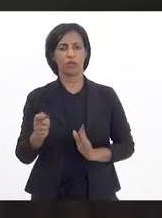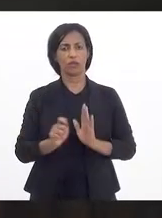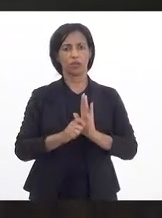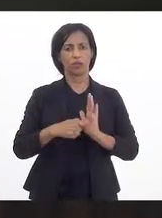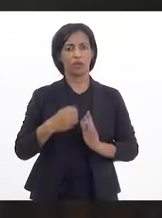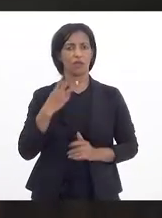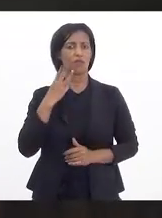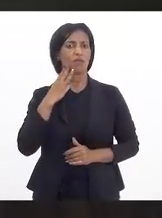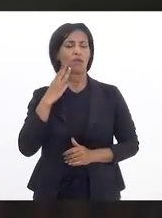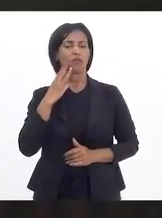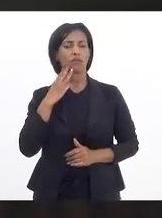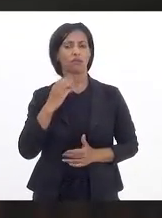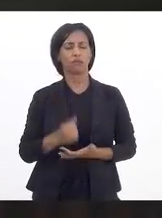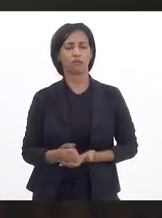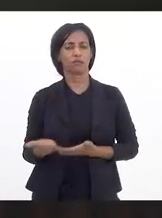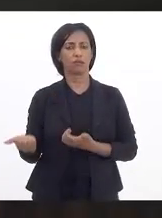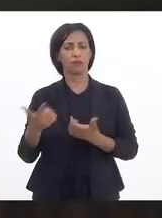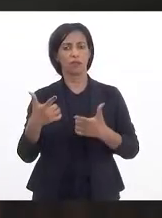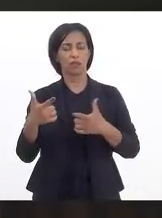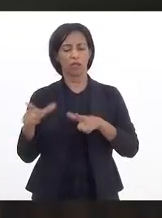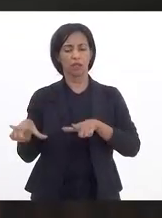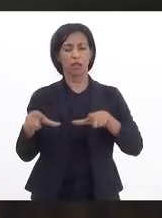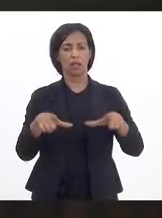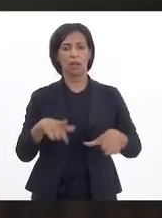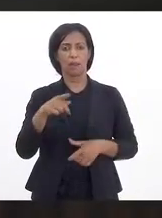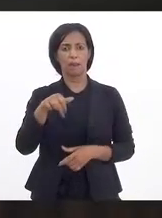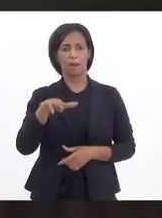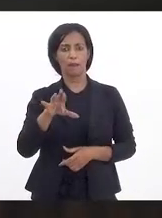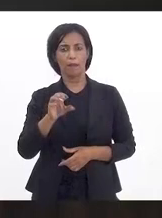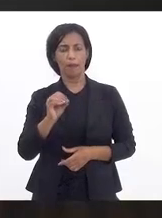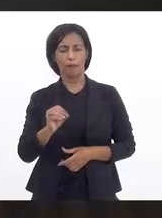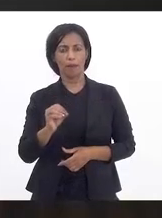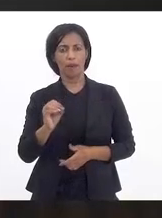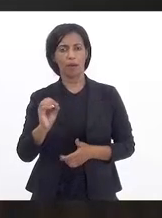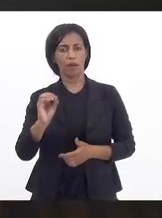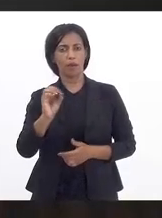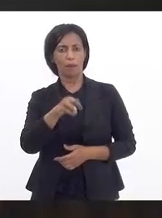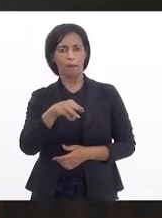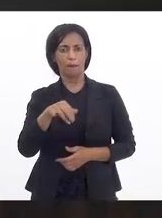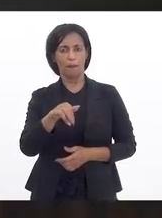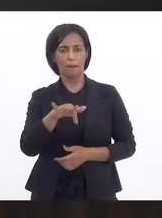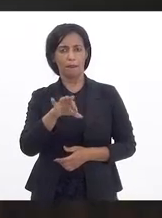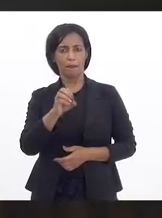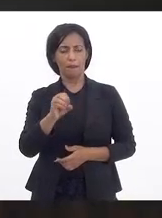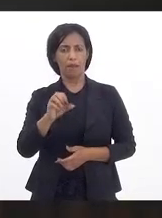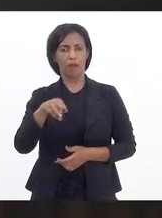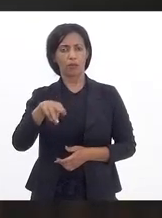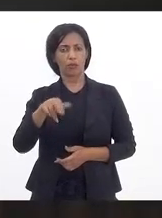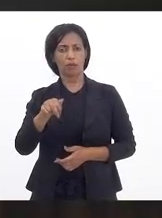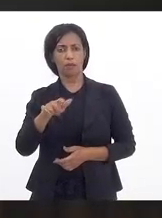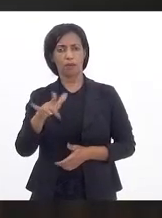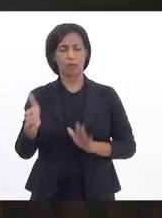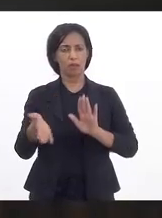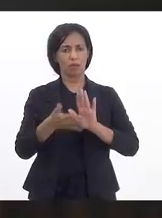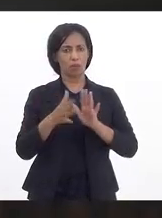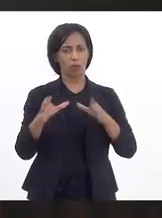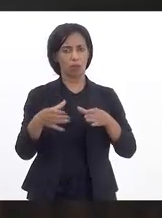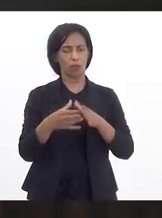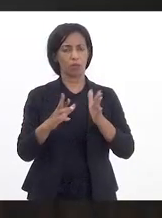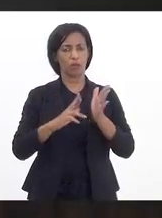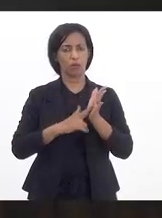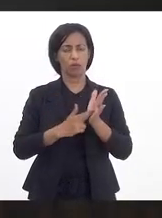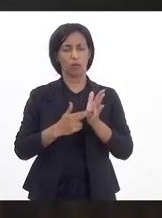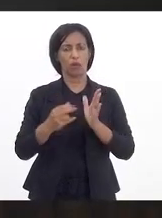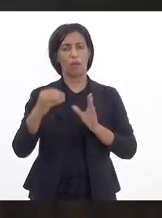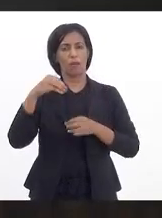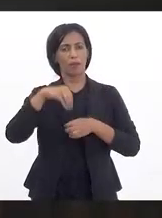autoria do deputado vó da Carneiro quem consegue São Paulo Segundo o senhor Marcos Rodrigues Maciel Ferreira parecer da comissão de